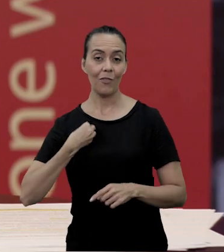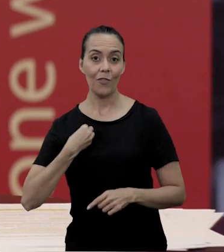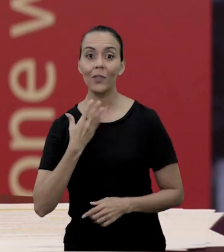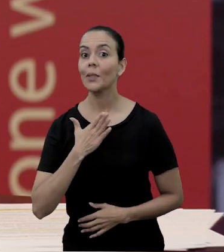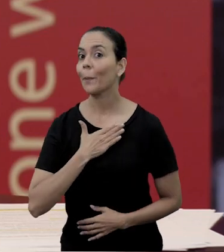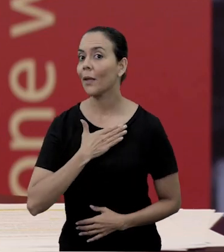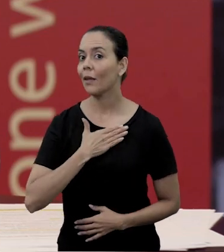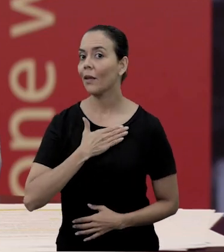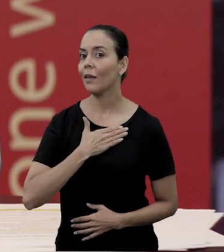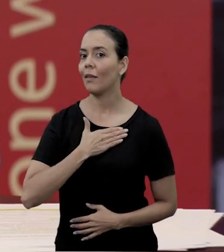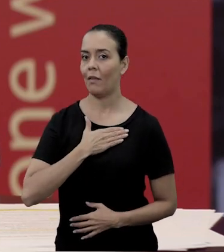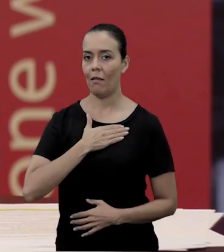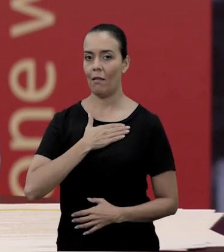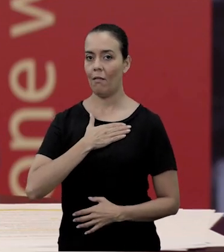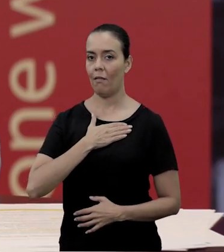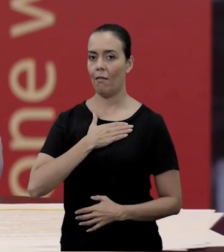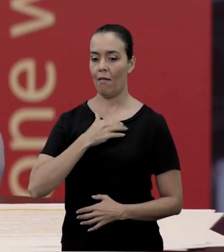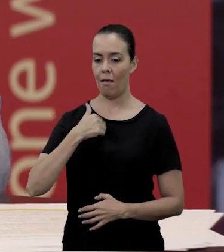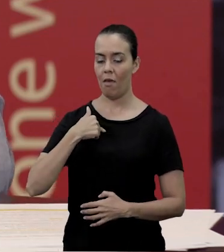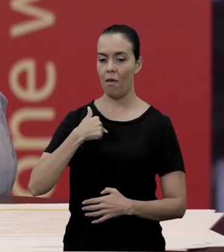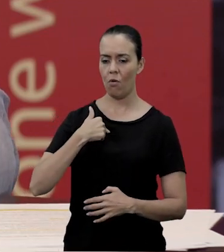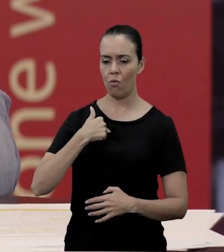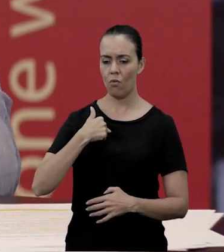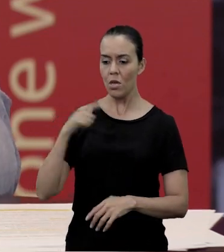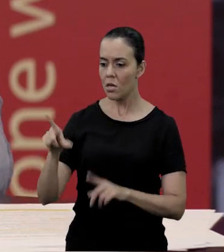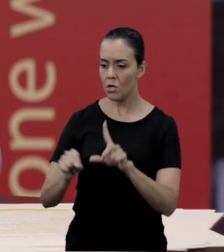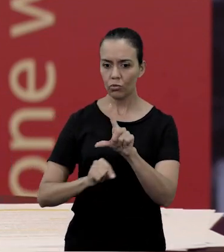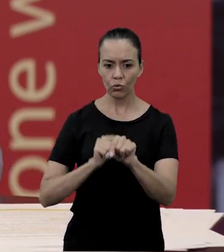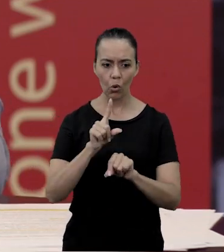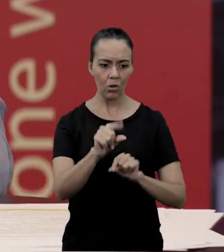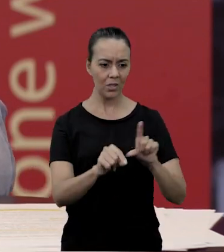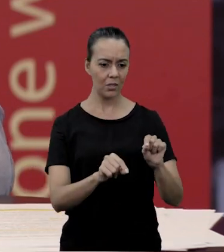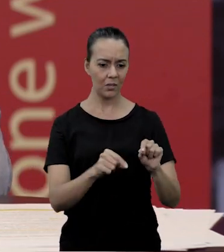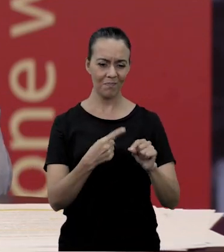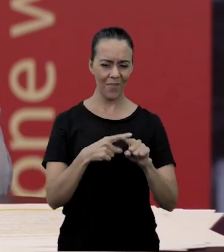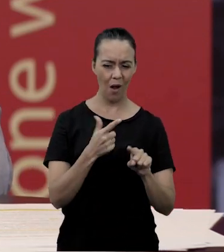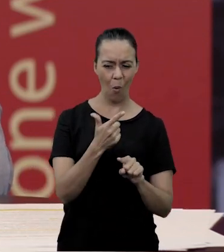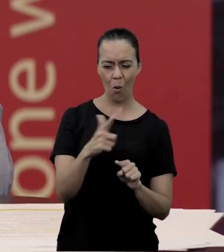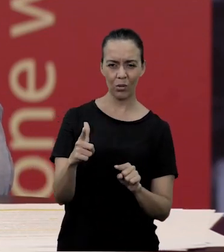fosse também resultado de tudo que eu não escolhi que ela